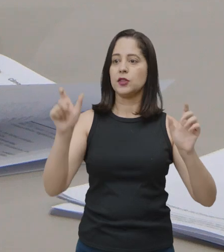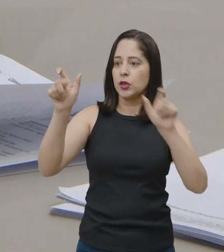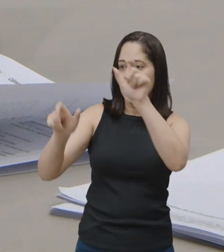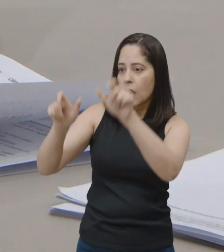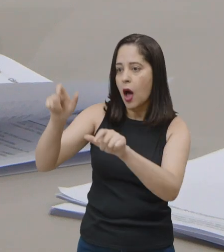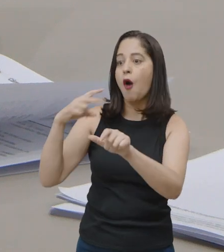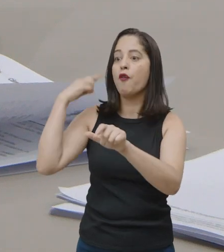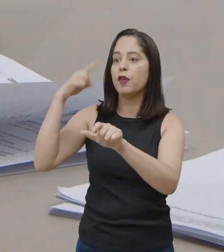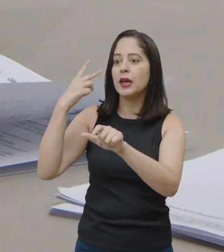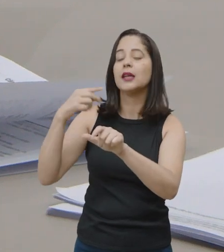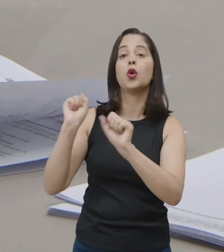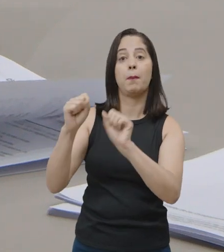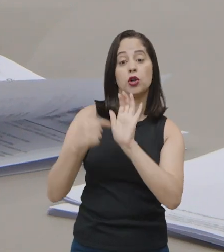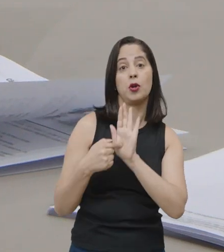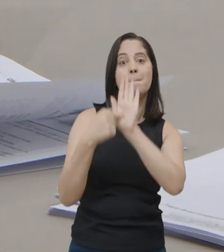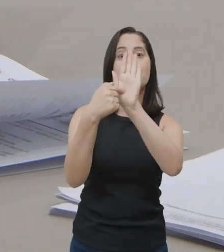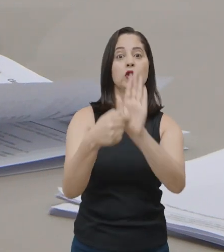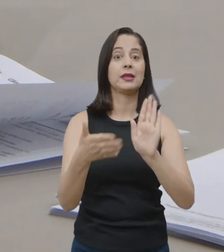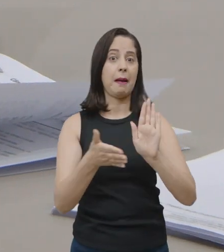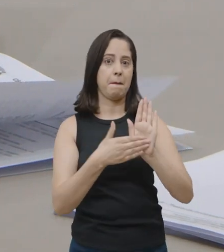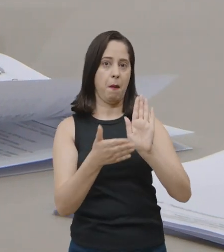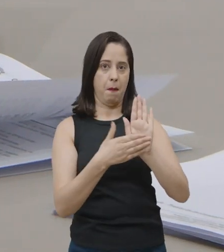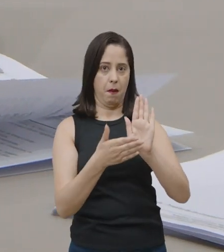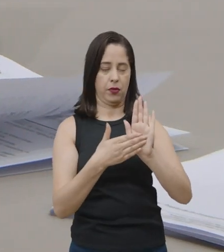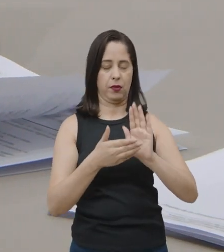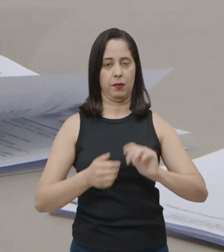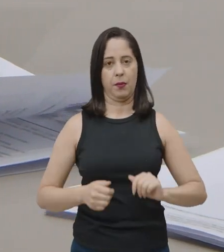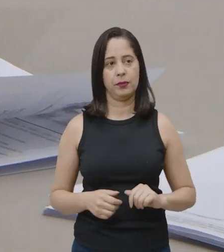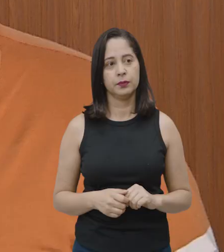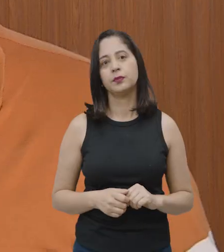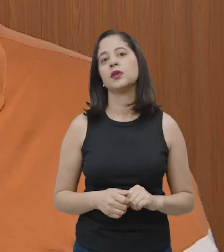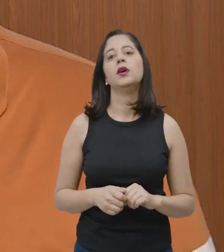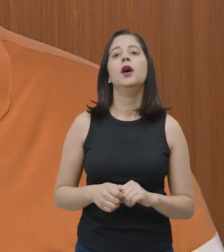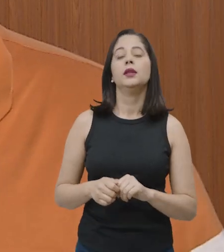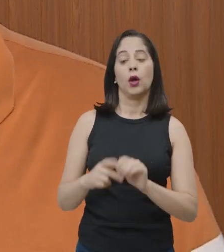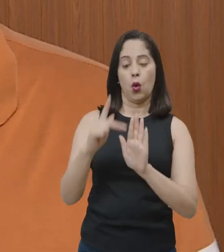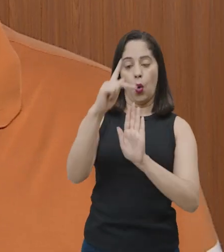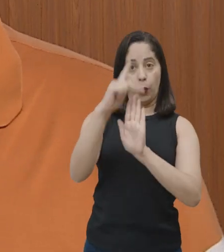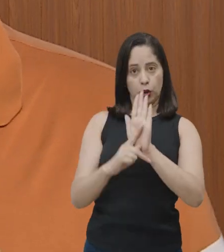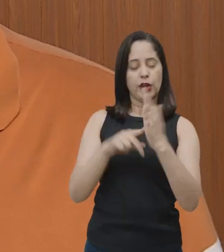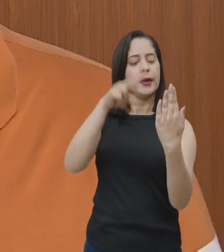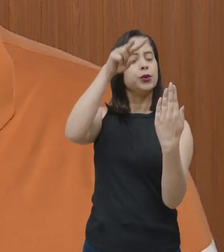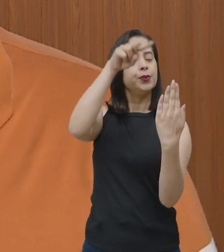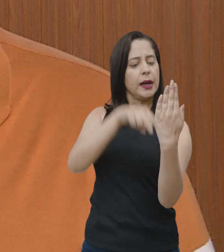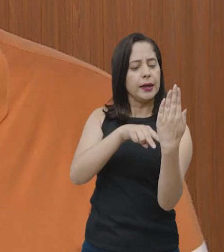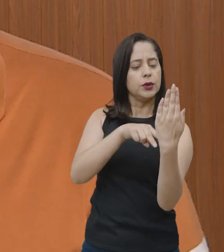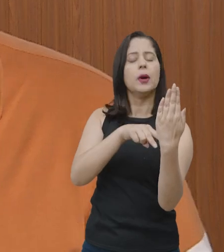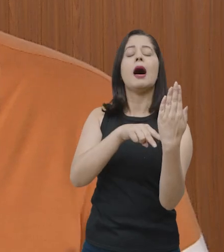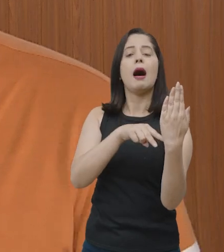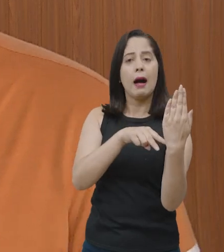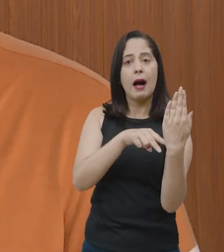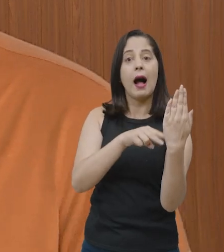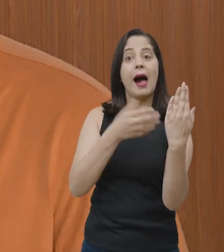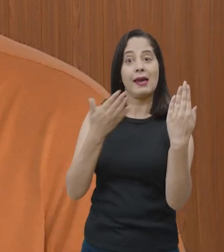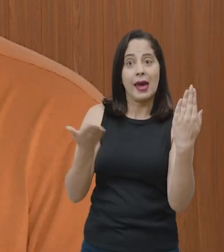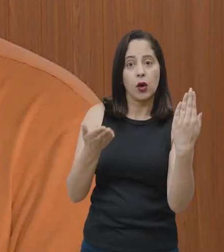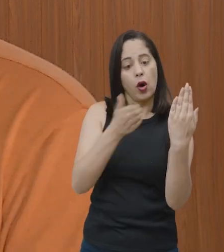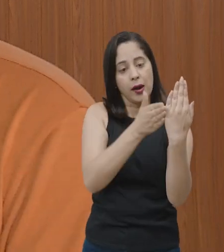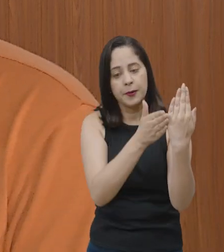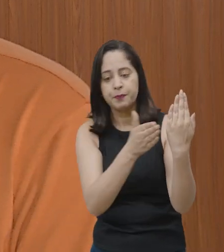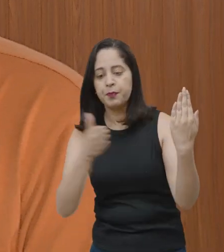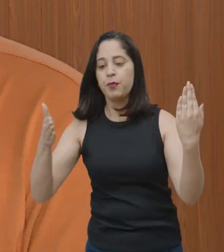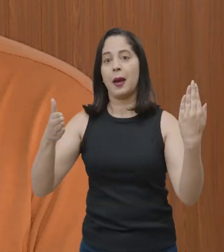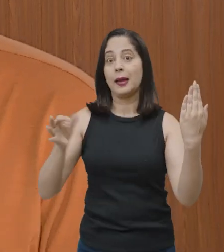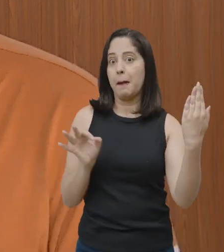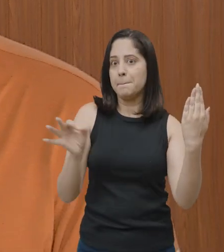período para os parlamentares apresentarem as propostas de alteração. O projeto é lido e, em seguida, abre-se o prazo para